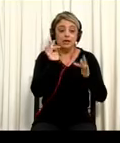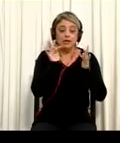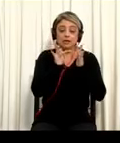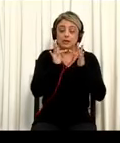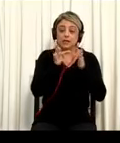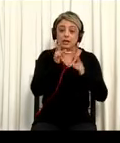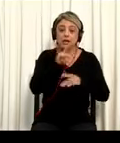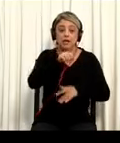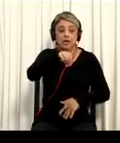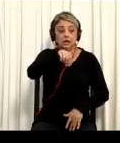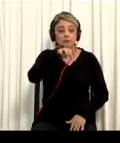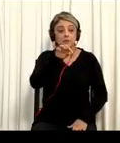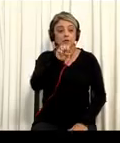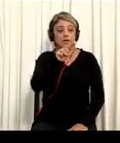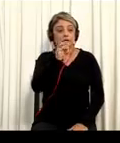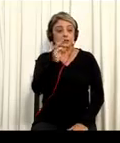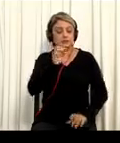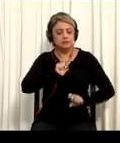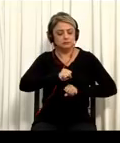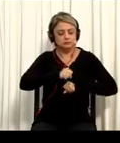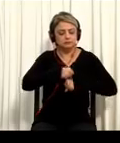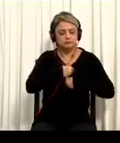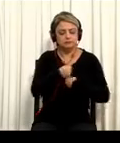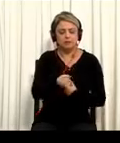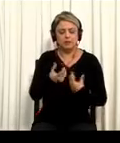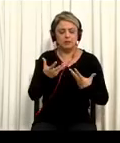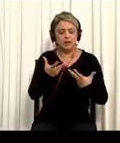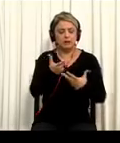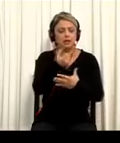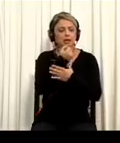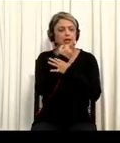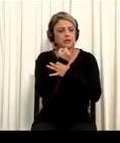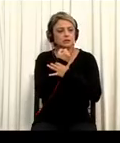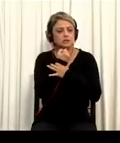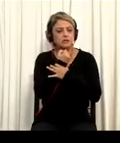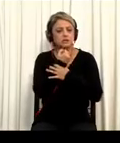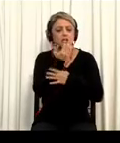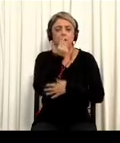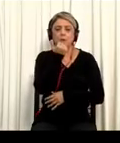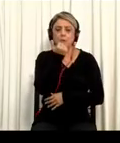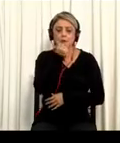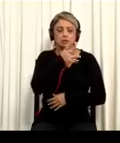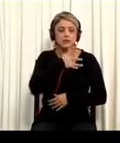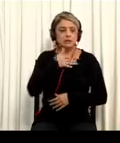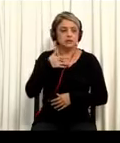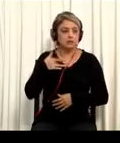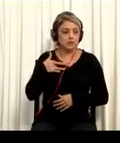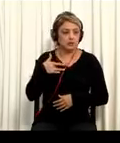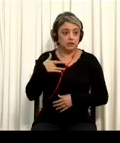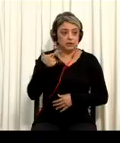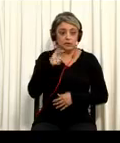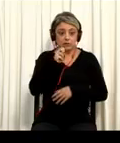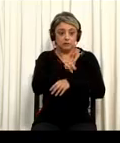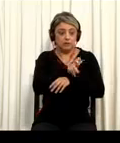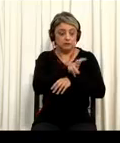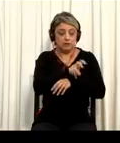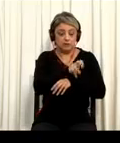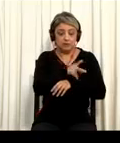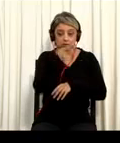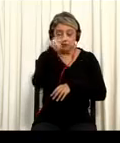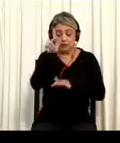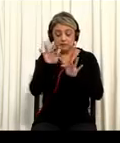comprometida. O MST vem fazendo um esforço belíssimo para garantir o alimento saudável, sem agrotóxico para as